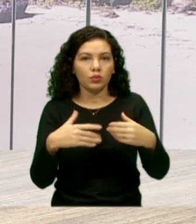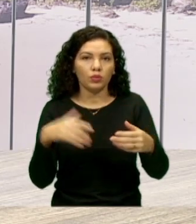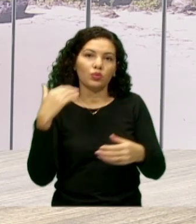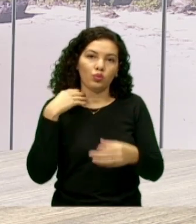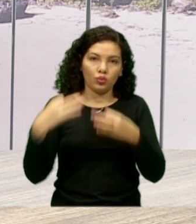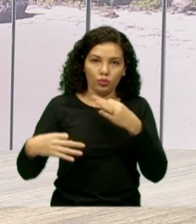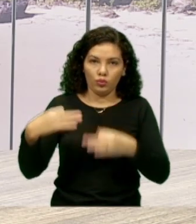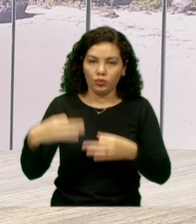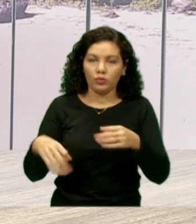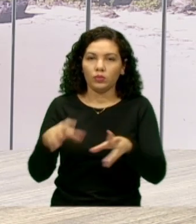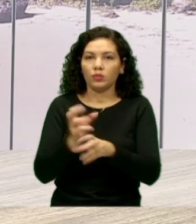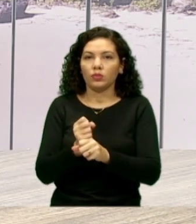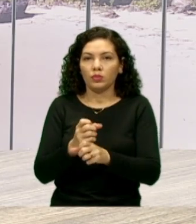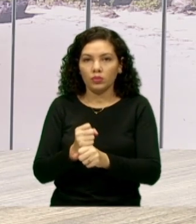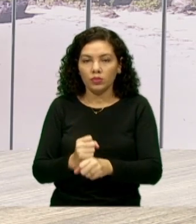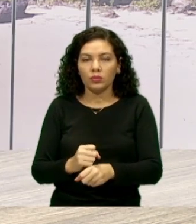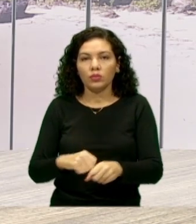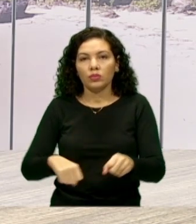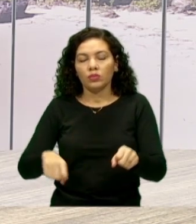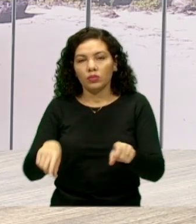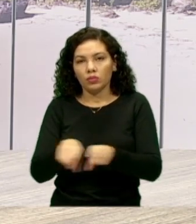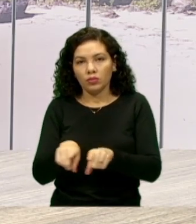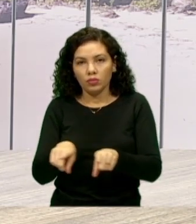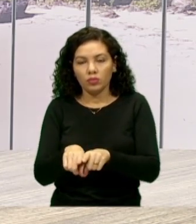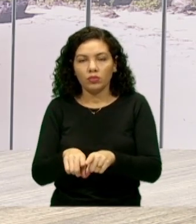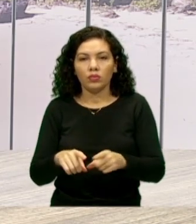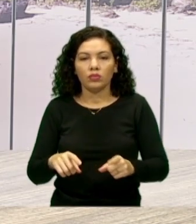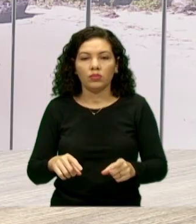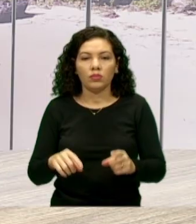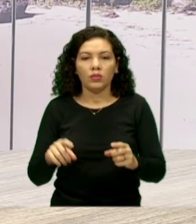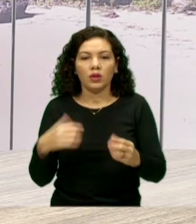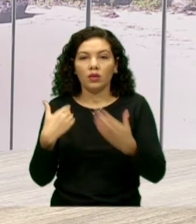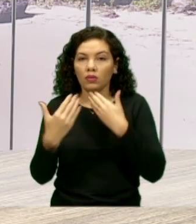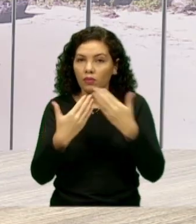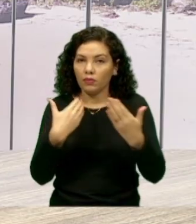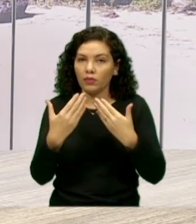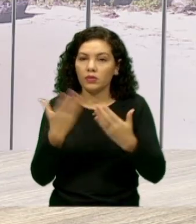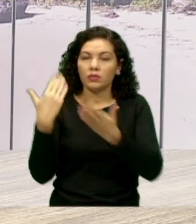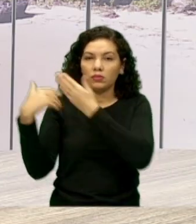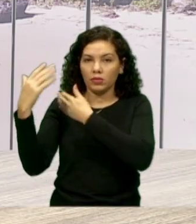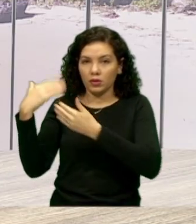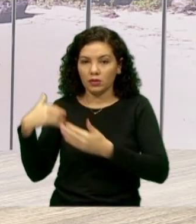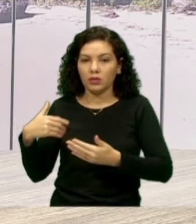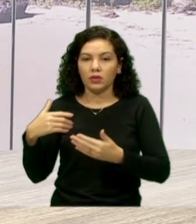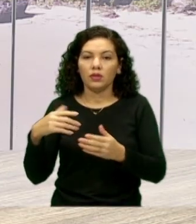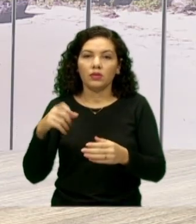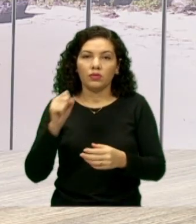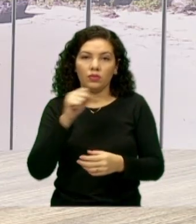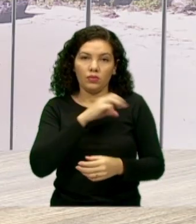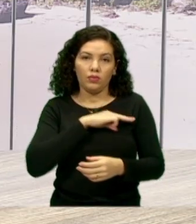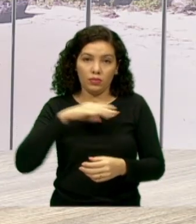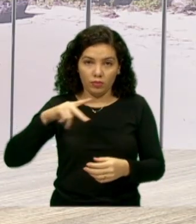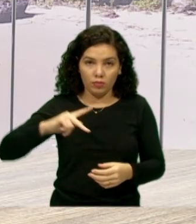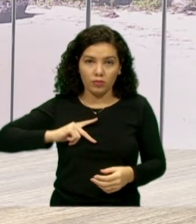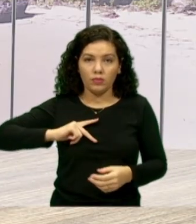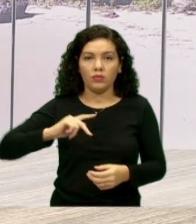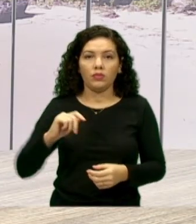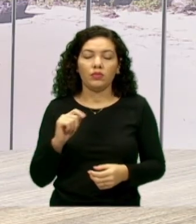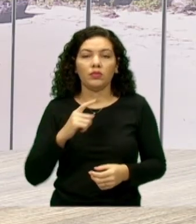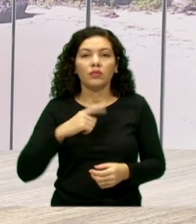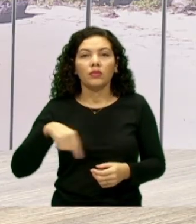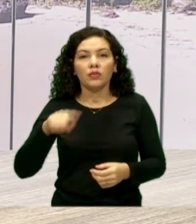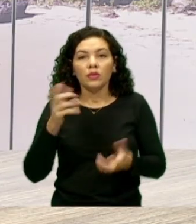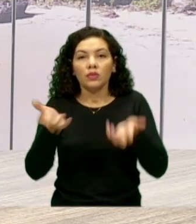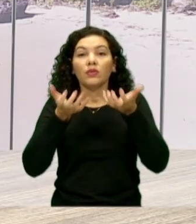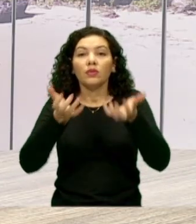Contas. Nós também já fizemos algumas conversas no passado, assim, com o Ministério Público. O que